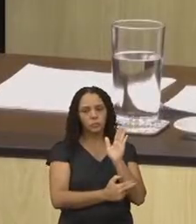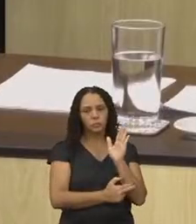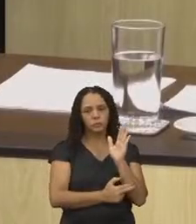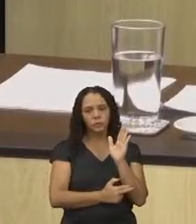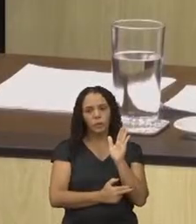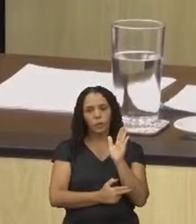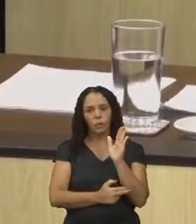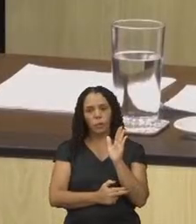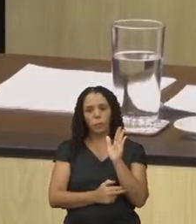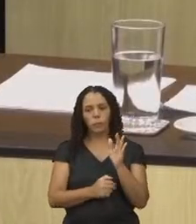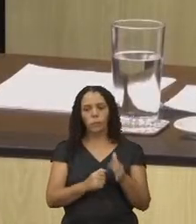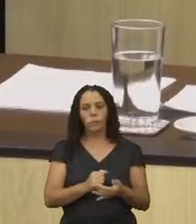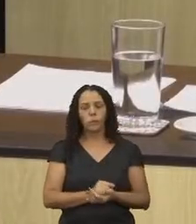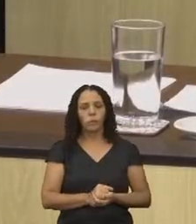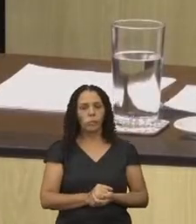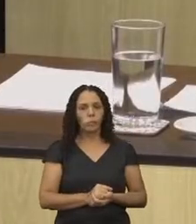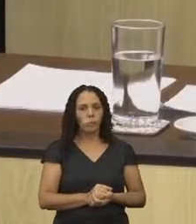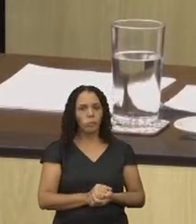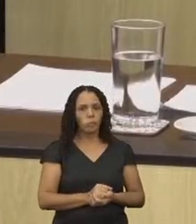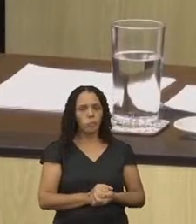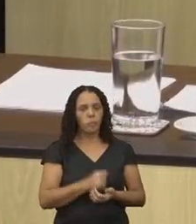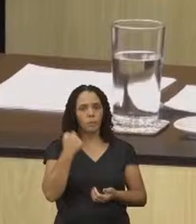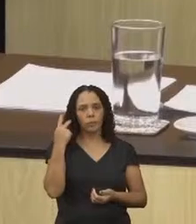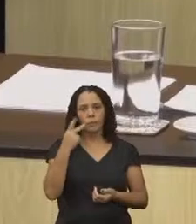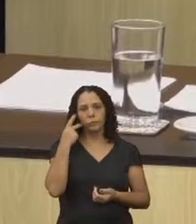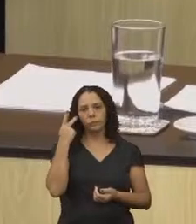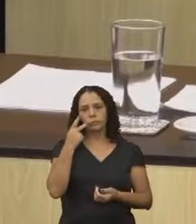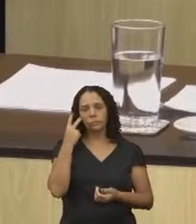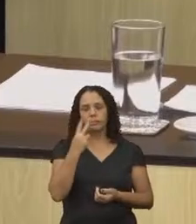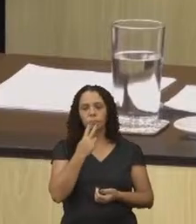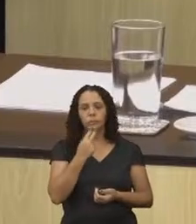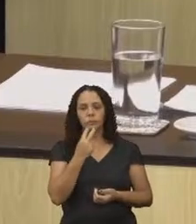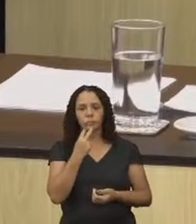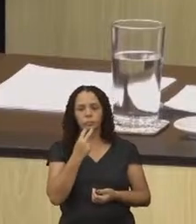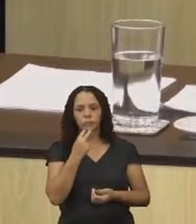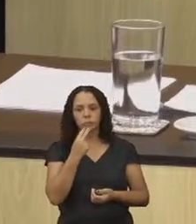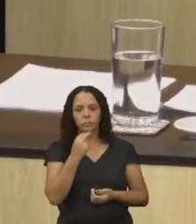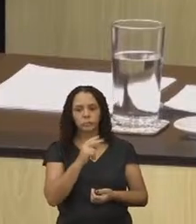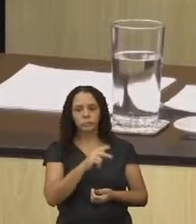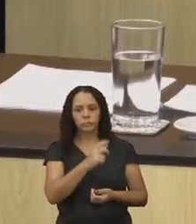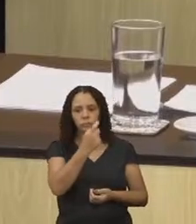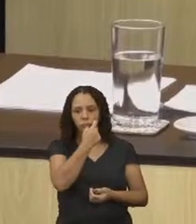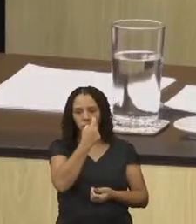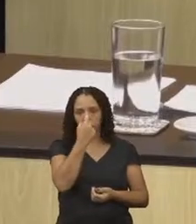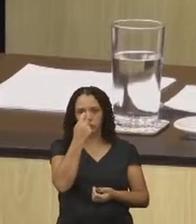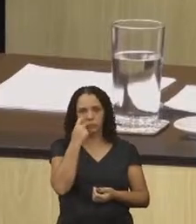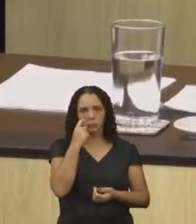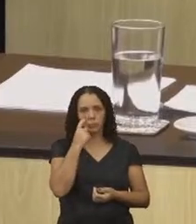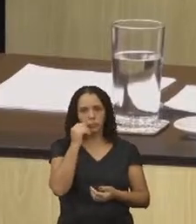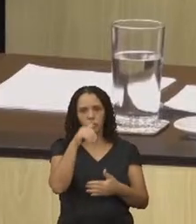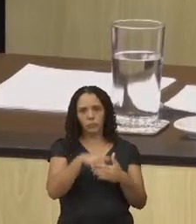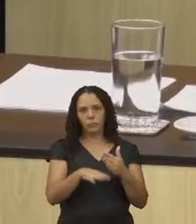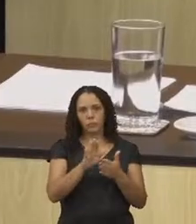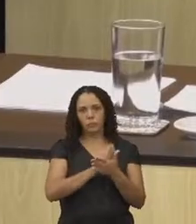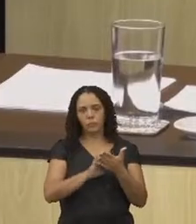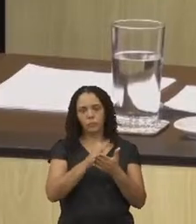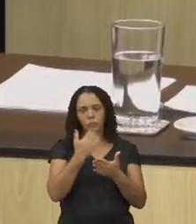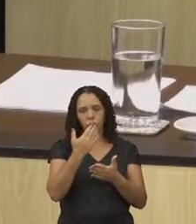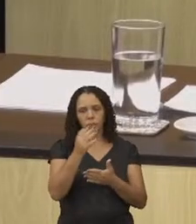dispensada, subscrevemos. Autoria, vereador Valmir, do Parque Meia Lua. Não foi pedido